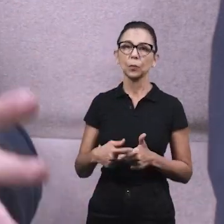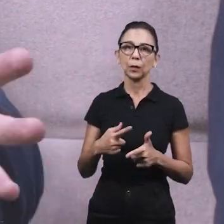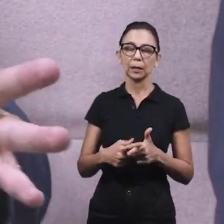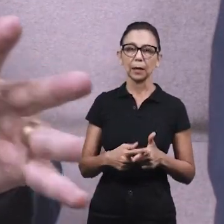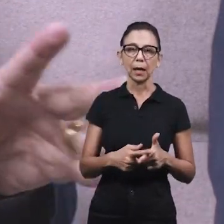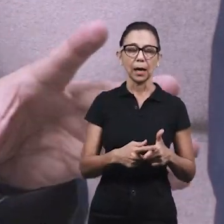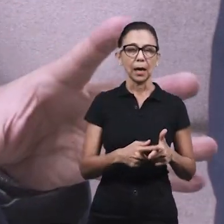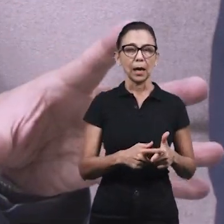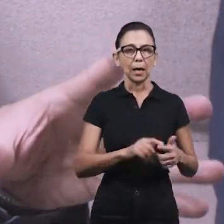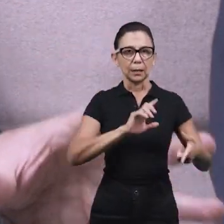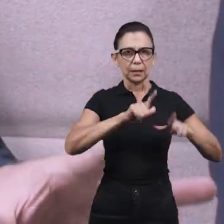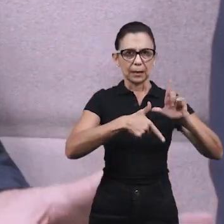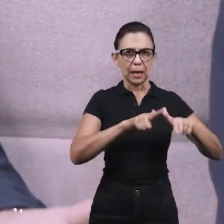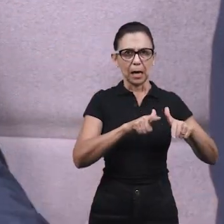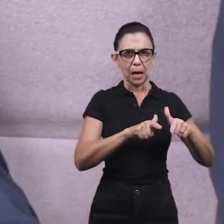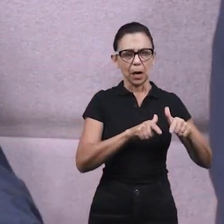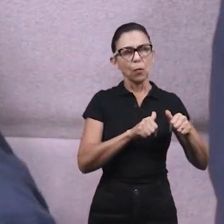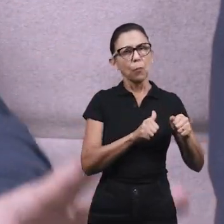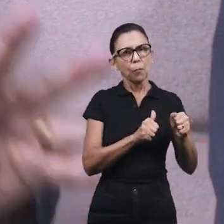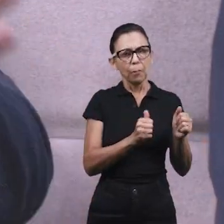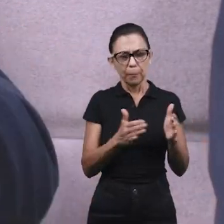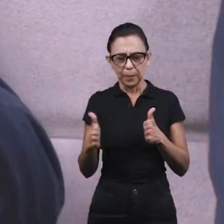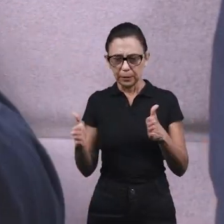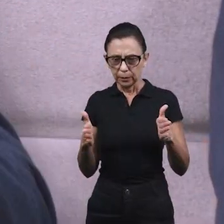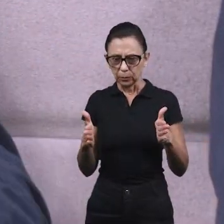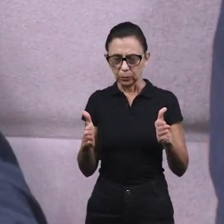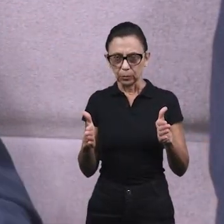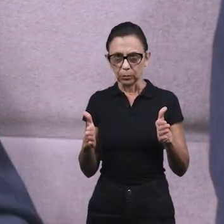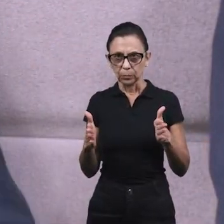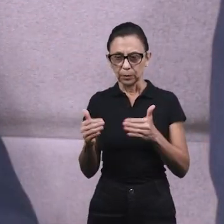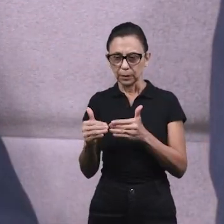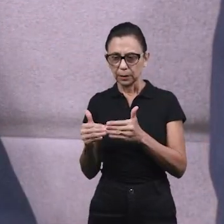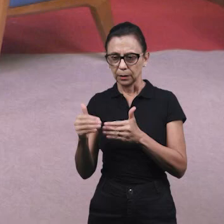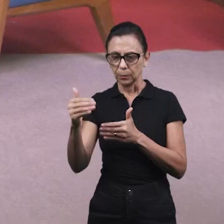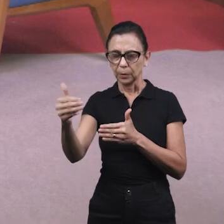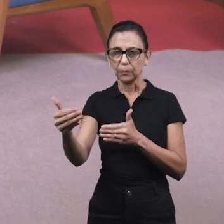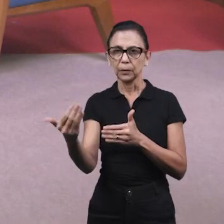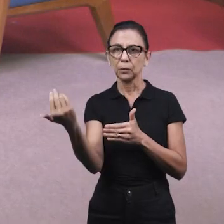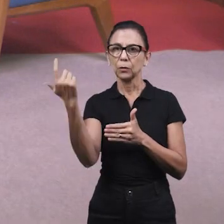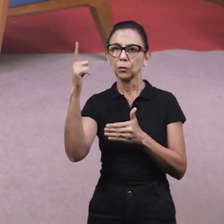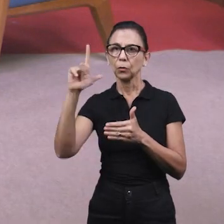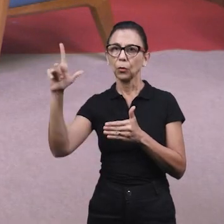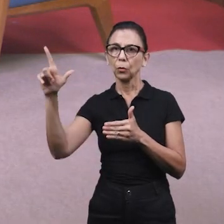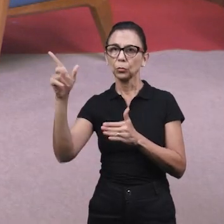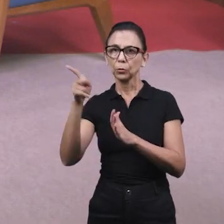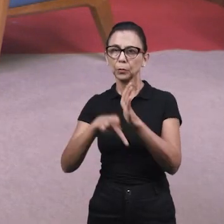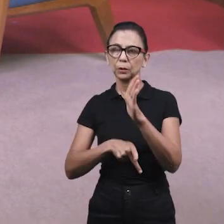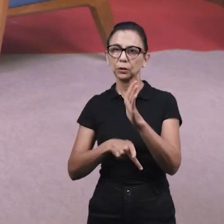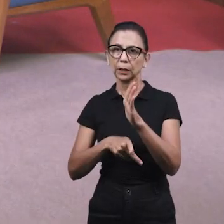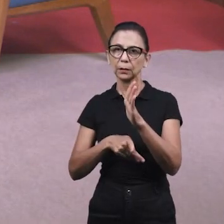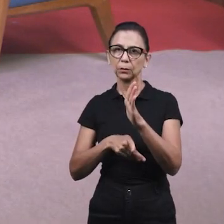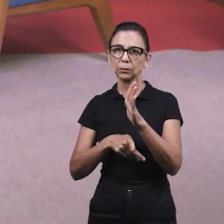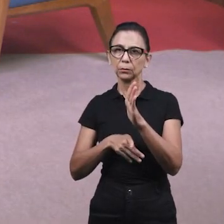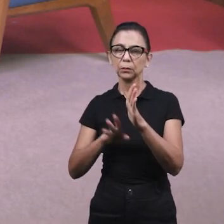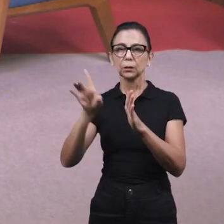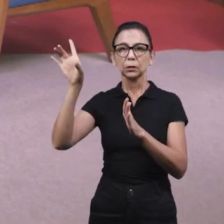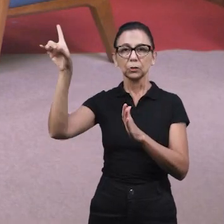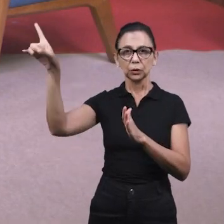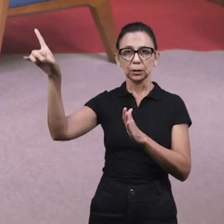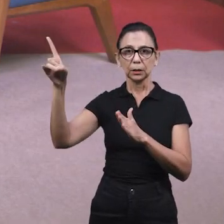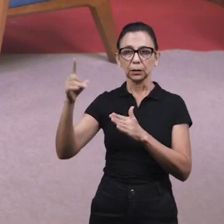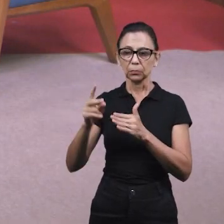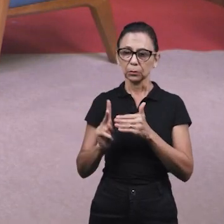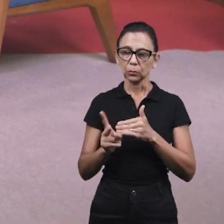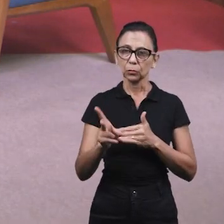profético continuou, o projeto profético de Deus continua. Amém. Amém. E esse